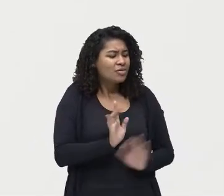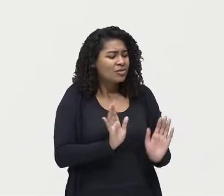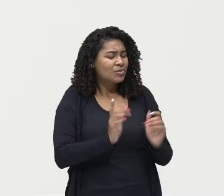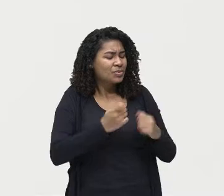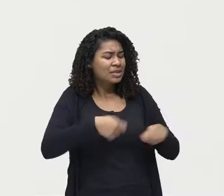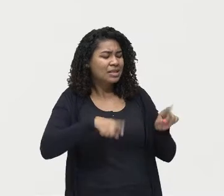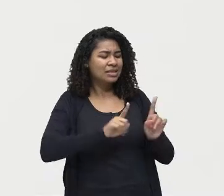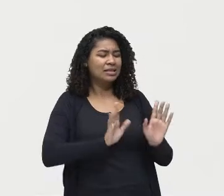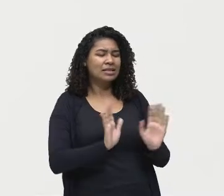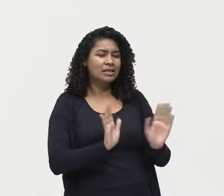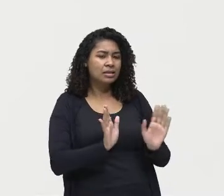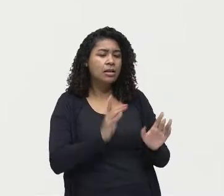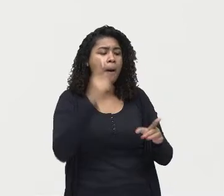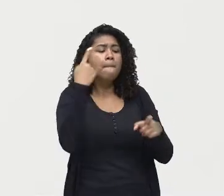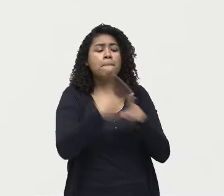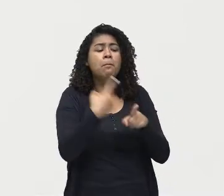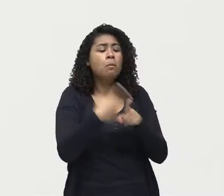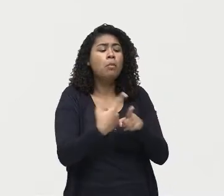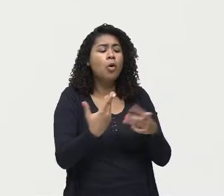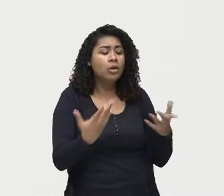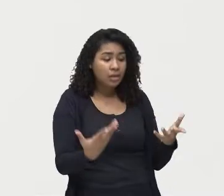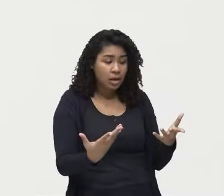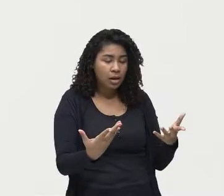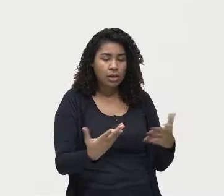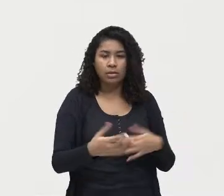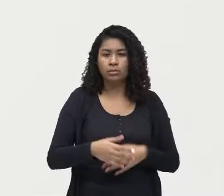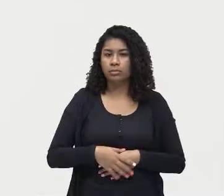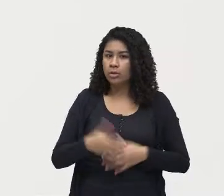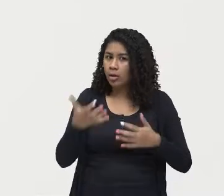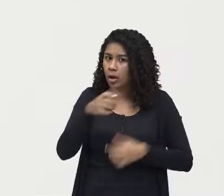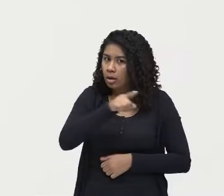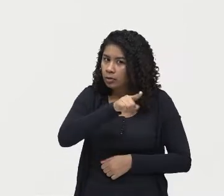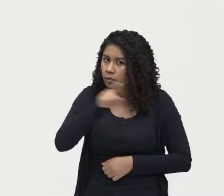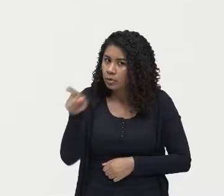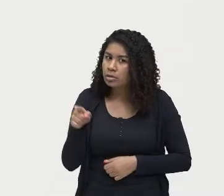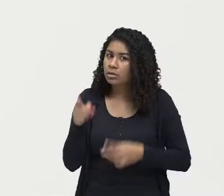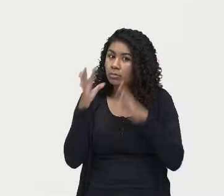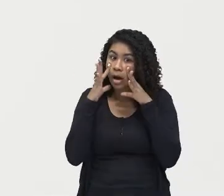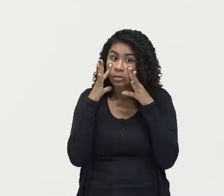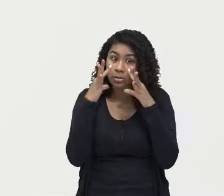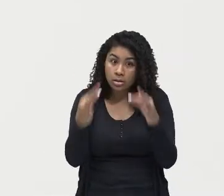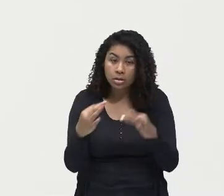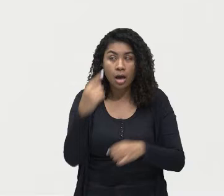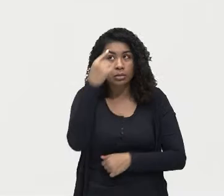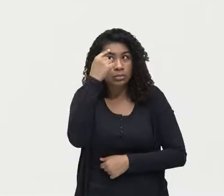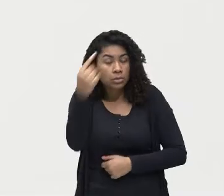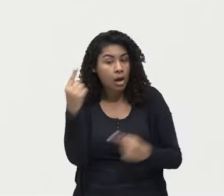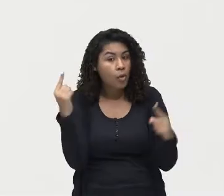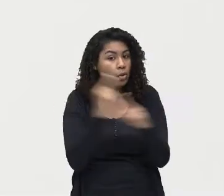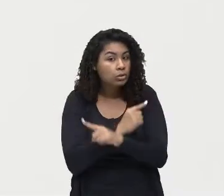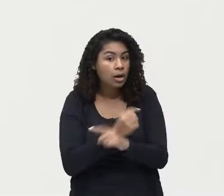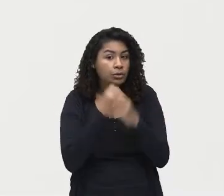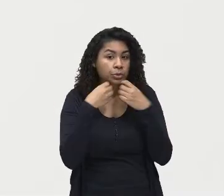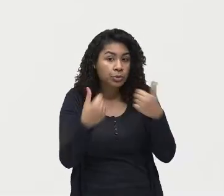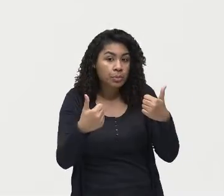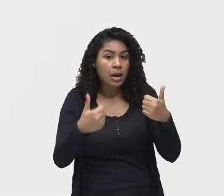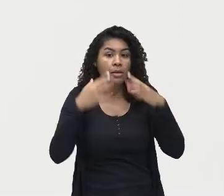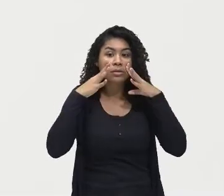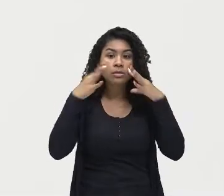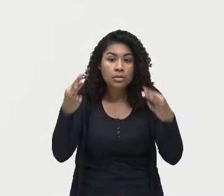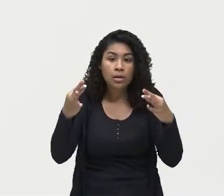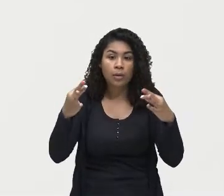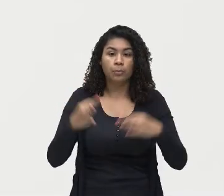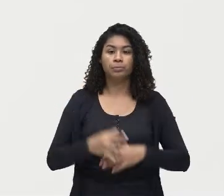destacando agora. Eu quero que você observe se nós temos um fato contrário. Ó, observe se nós temos um fato